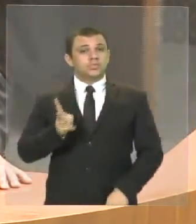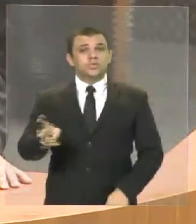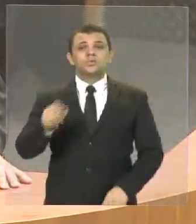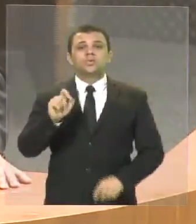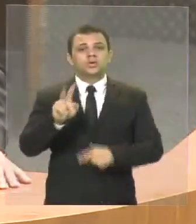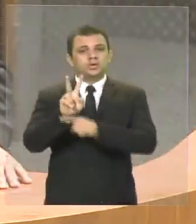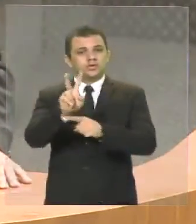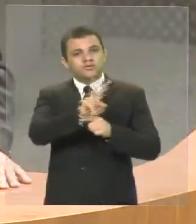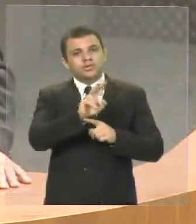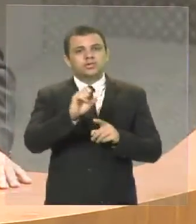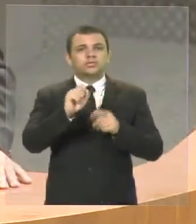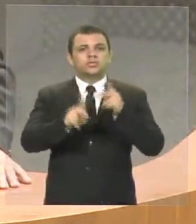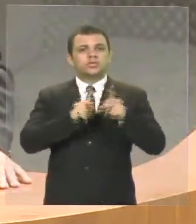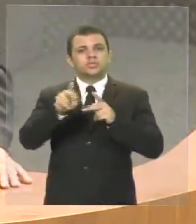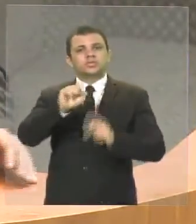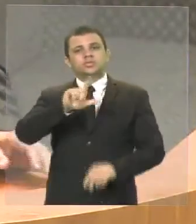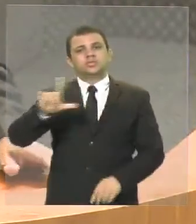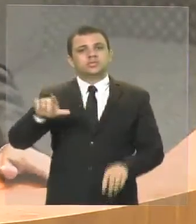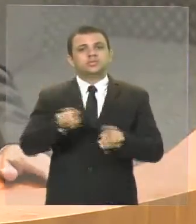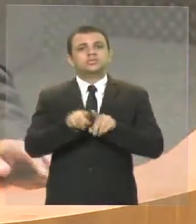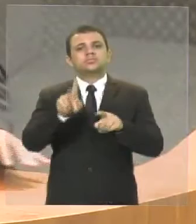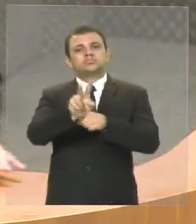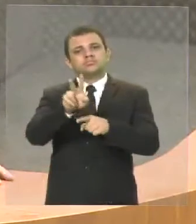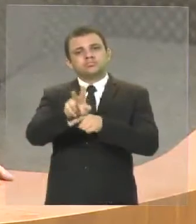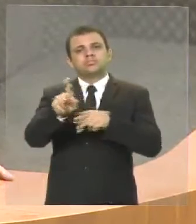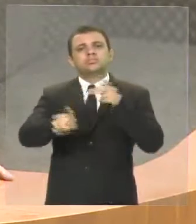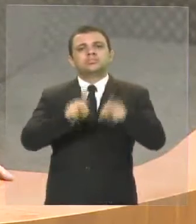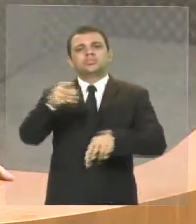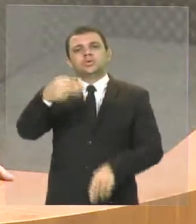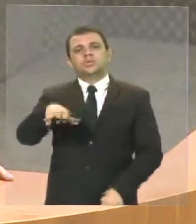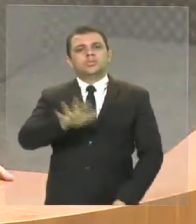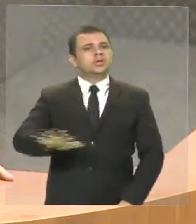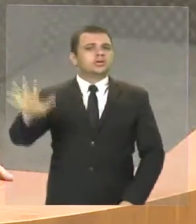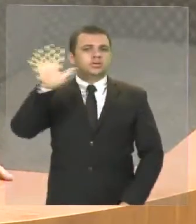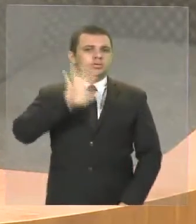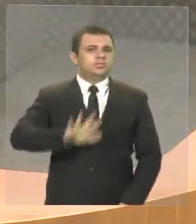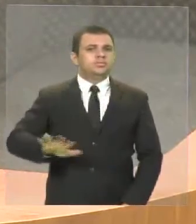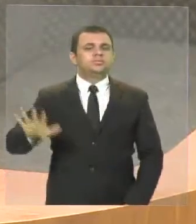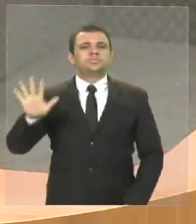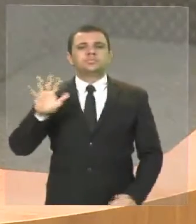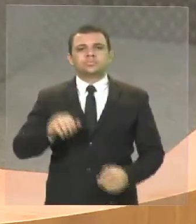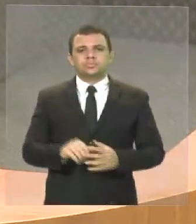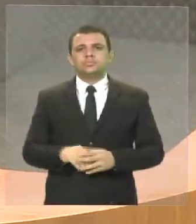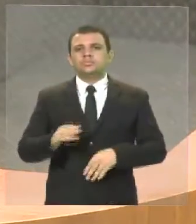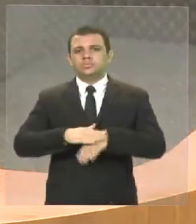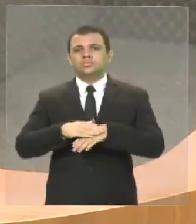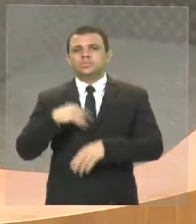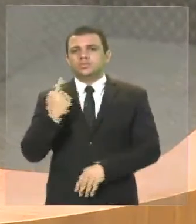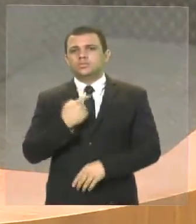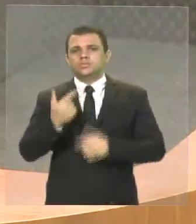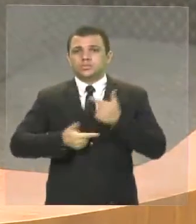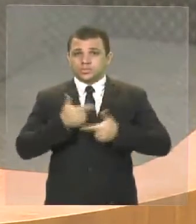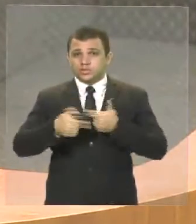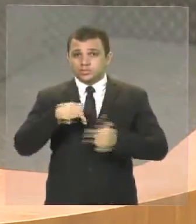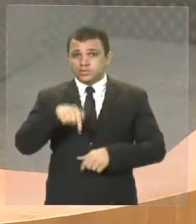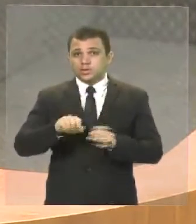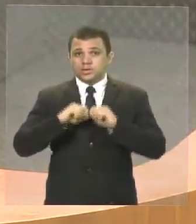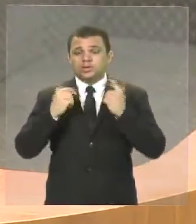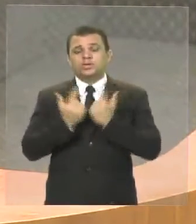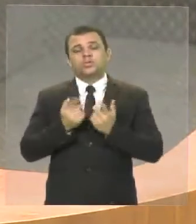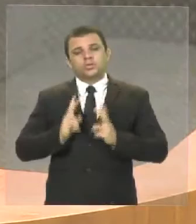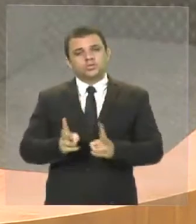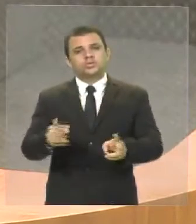da população de São Luís, em defesa da população do Maranhão, e as nossas ações nesta casa